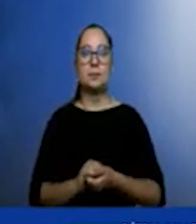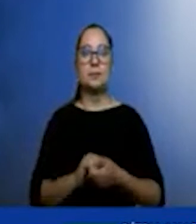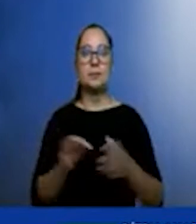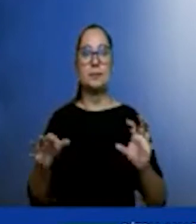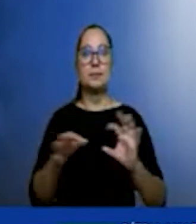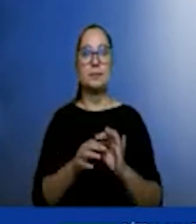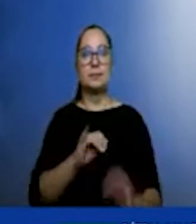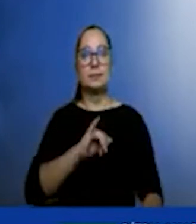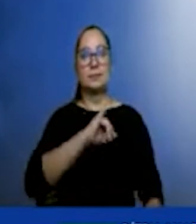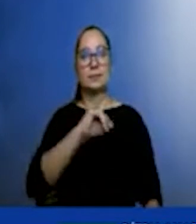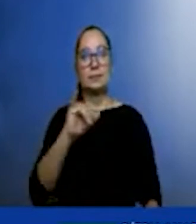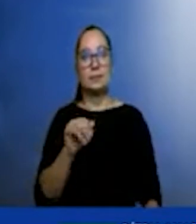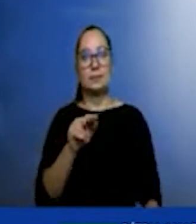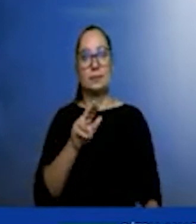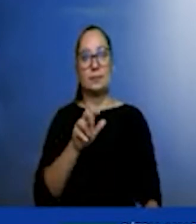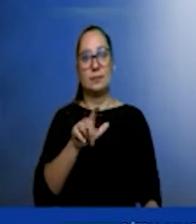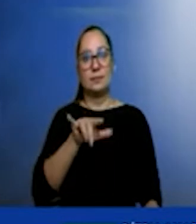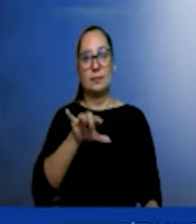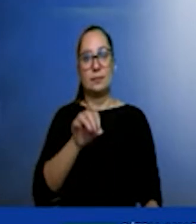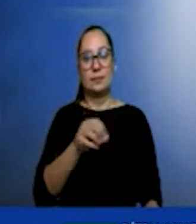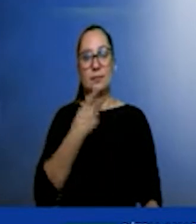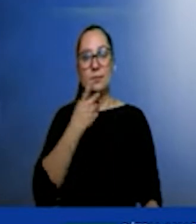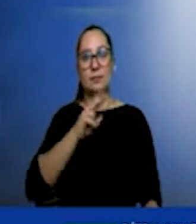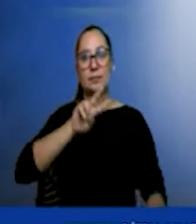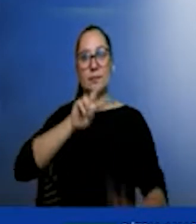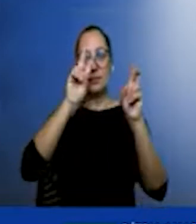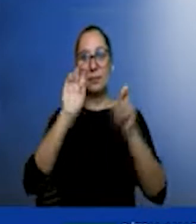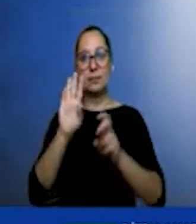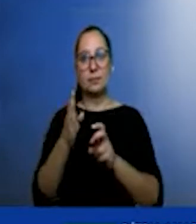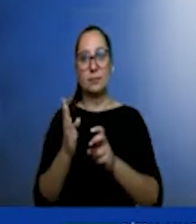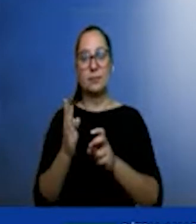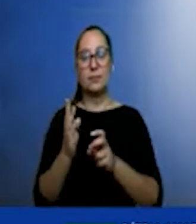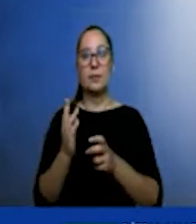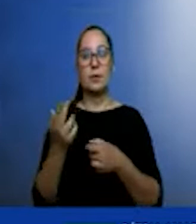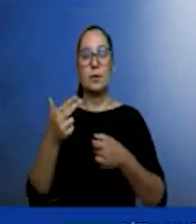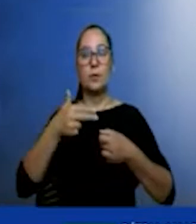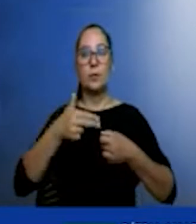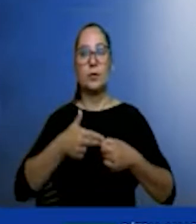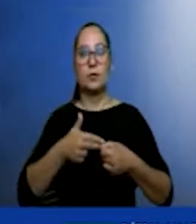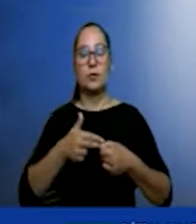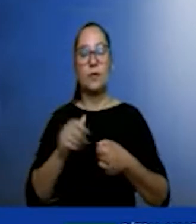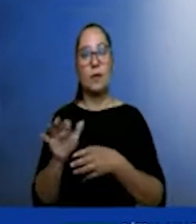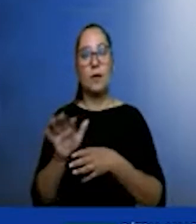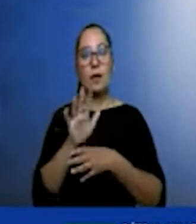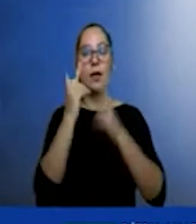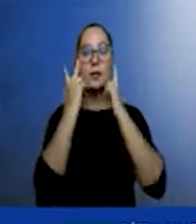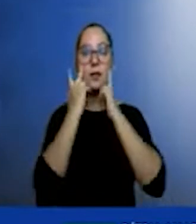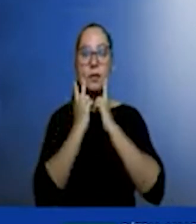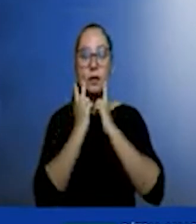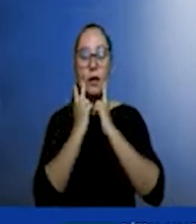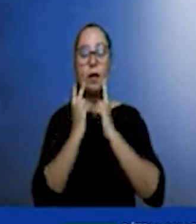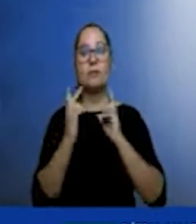Júlio, biocombustíveis, gás natural com emprego de tecnologia, investimento...